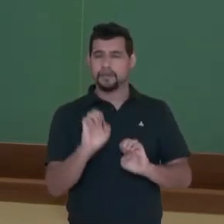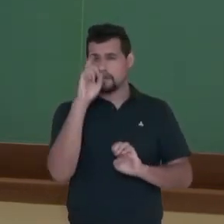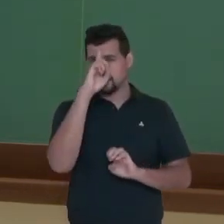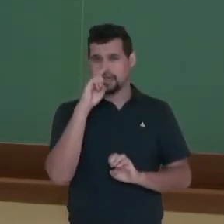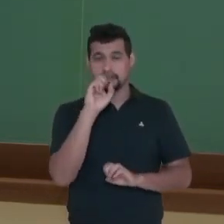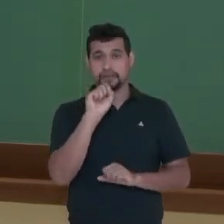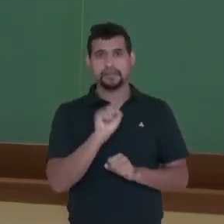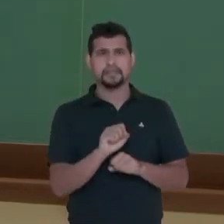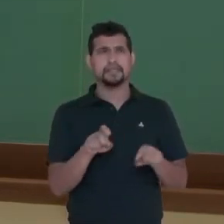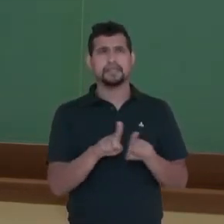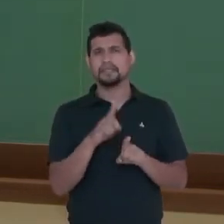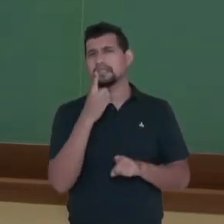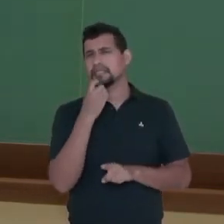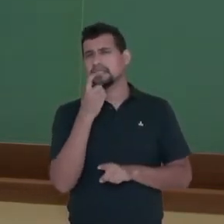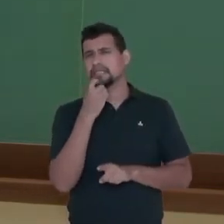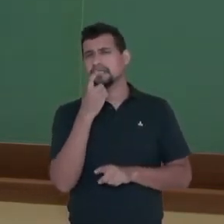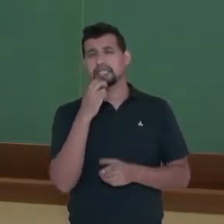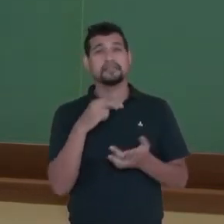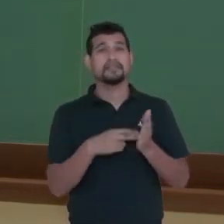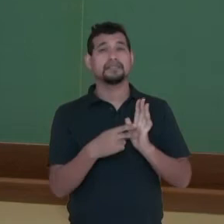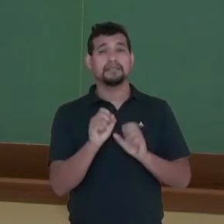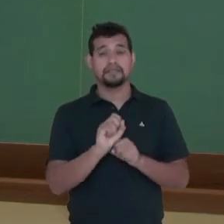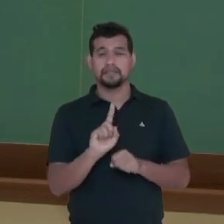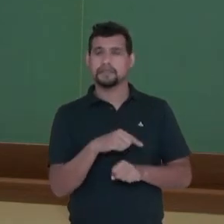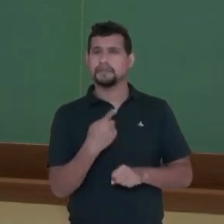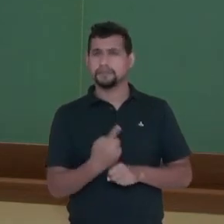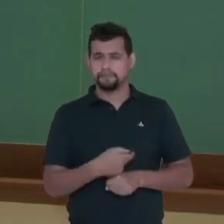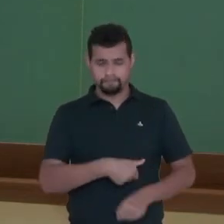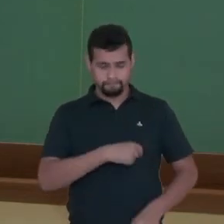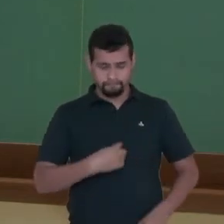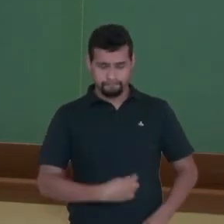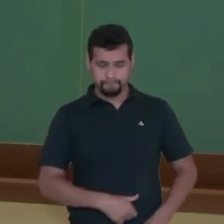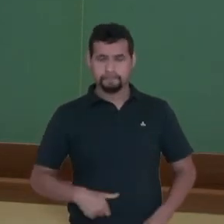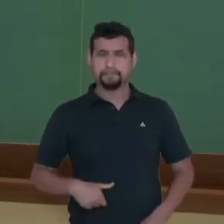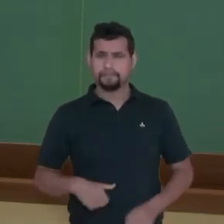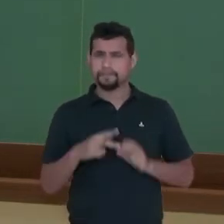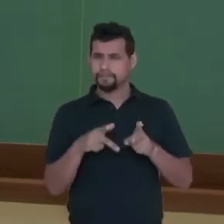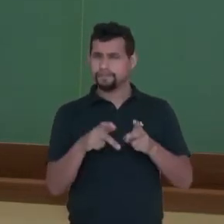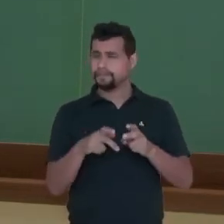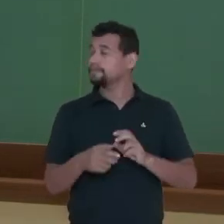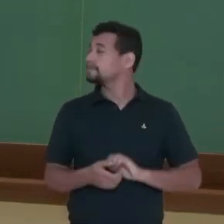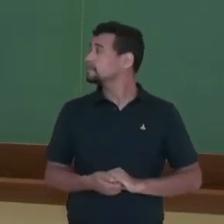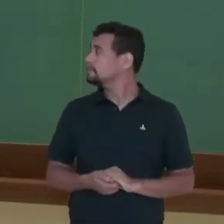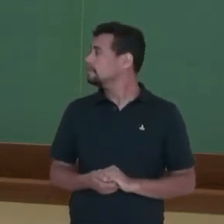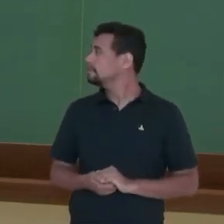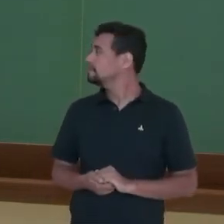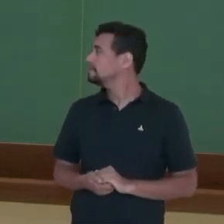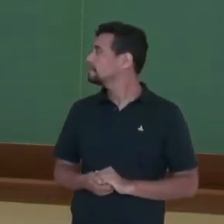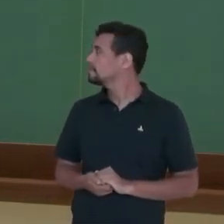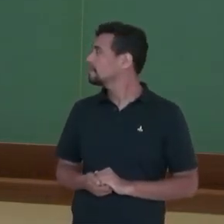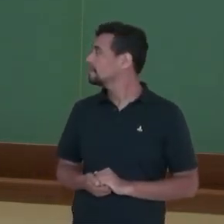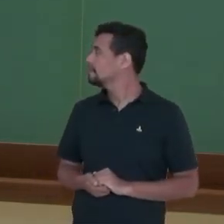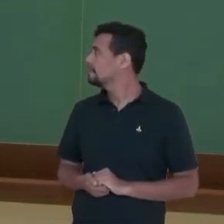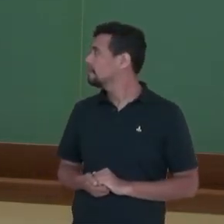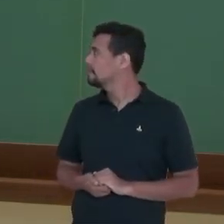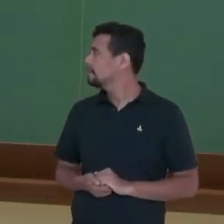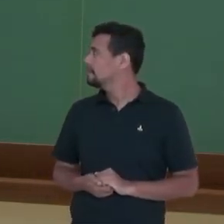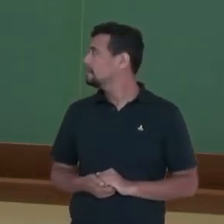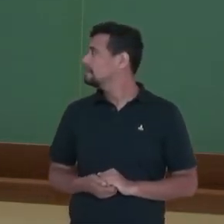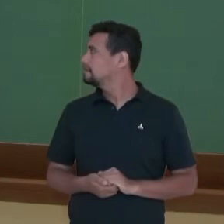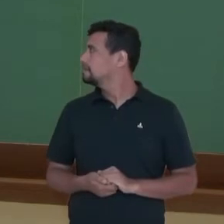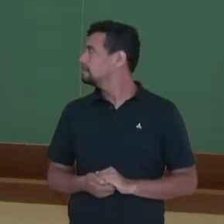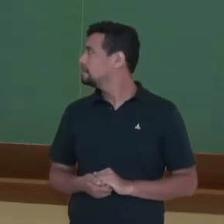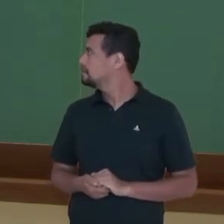E essa estrutura em vermelho vai formar o nosso intestino. Olha, outra imagem para vocês verem aqui, um corte